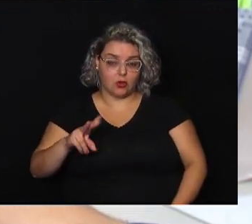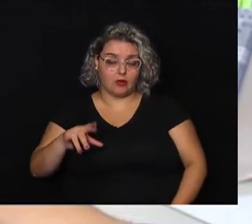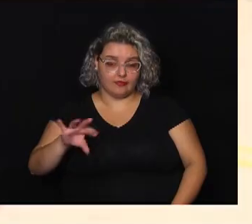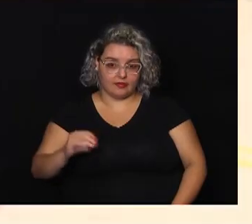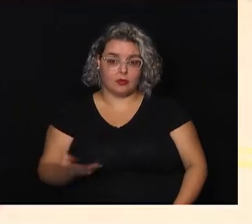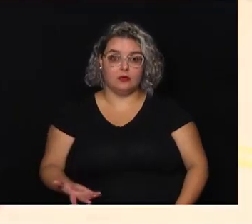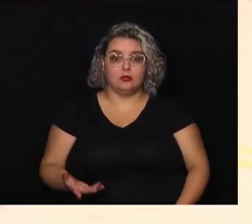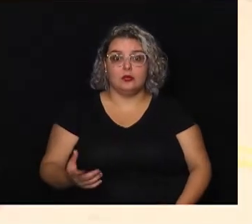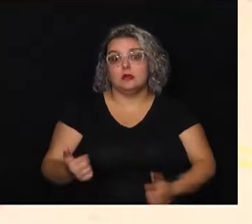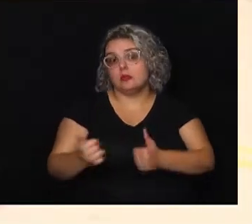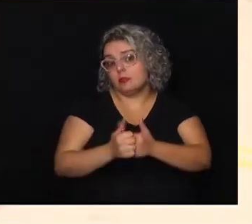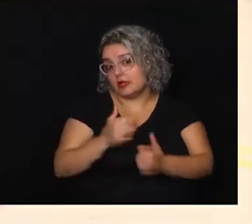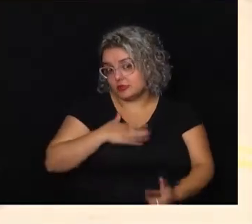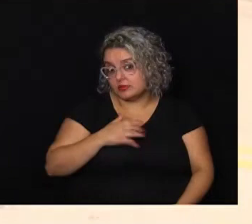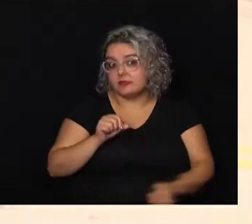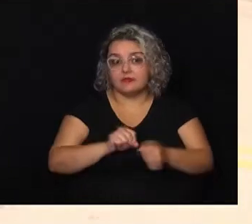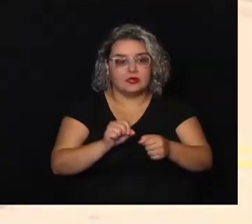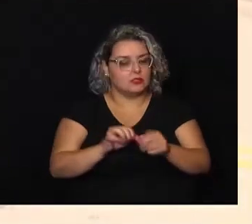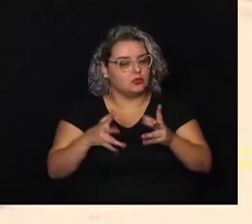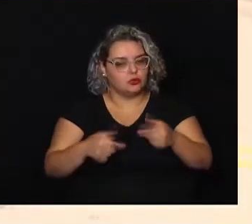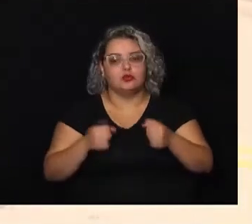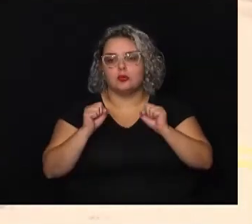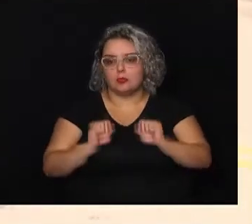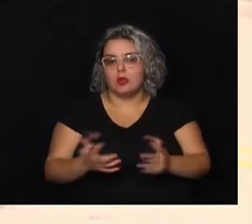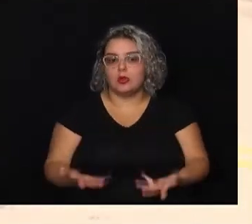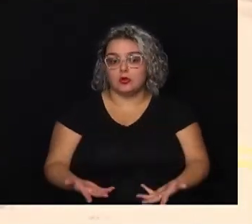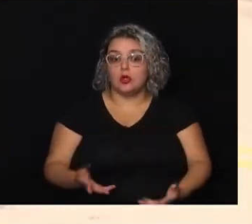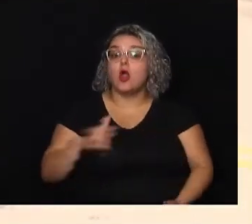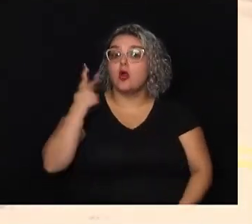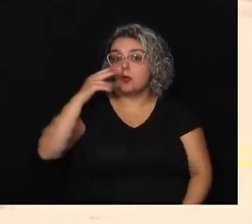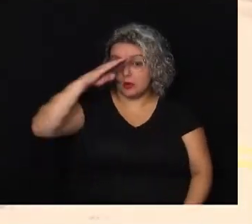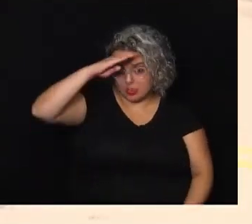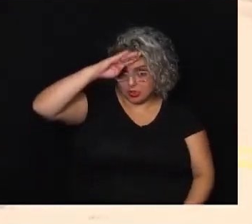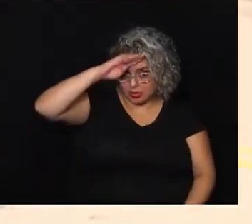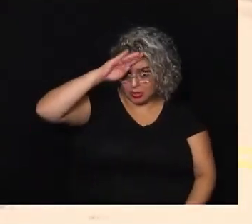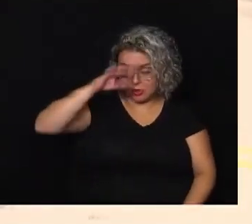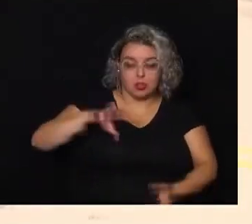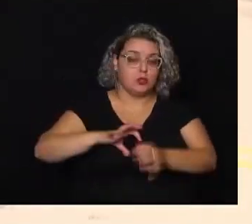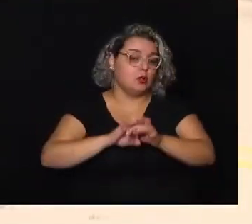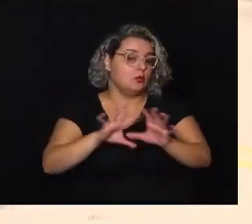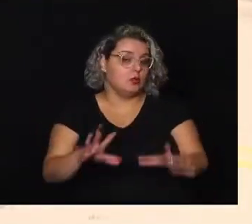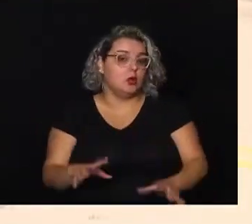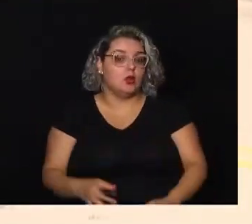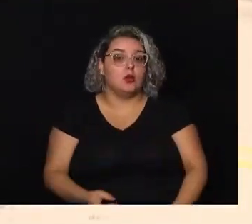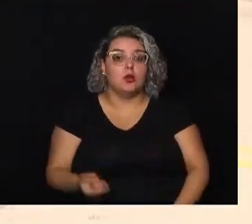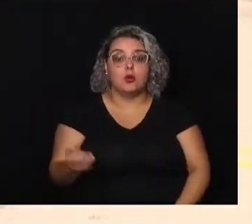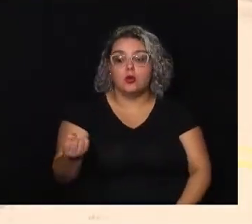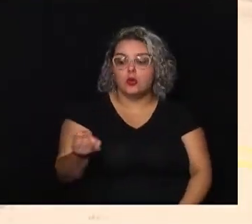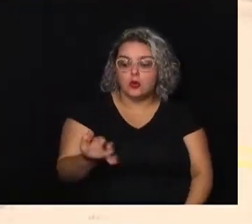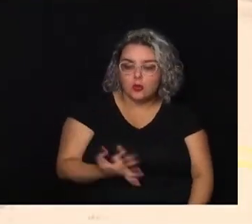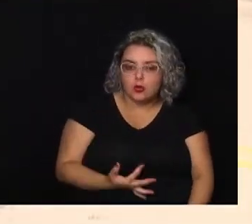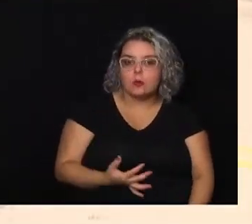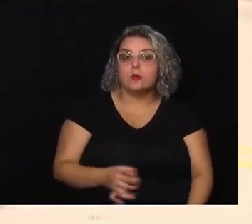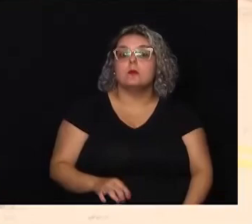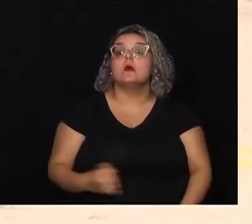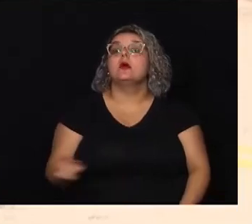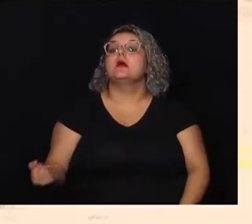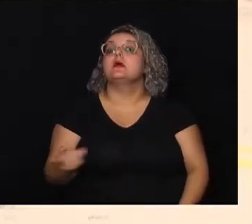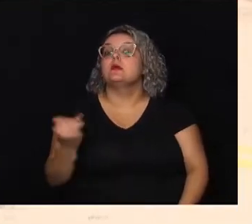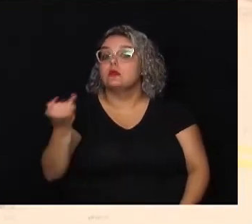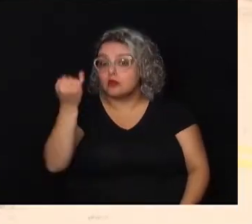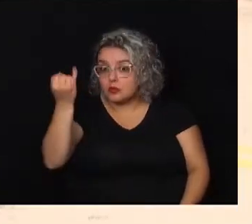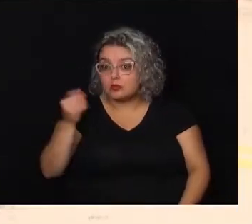fazendo o que pode. Para a Secretaria de Assistência, o vereador Marcelo da Farmácia disponibilizou uma quantia expressiva,